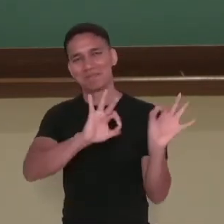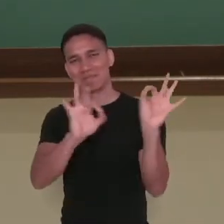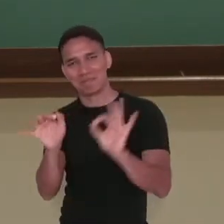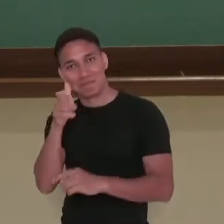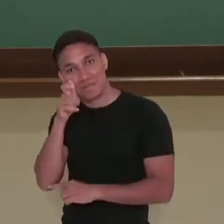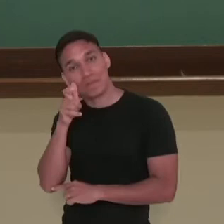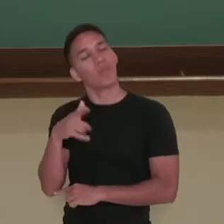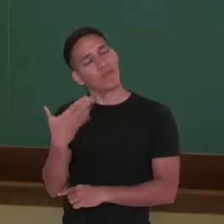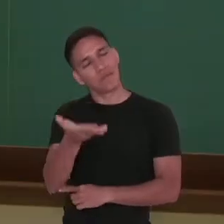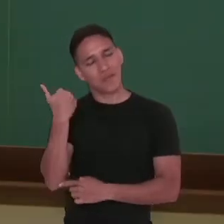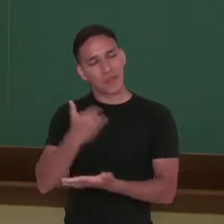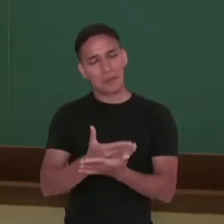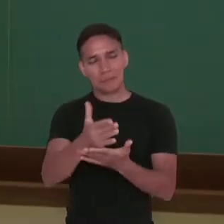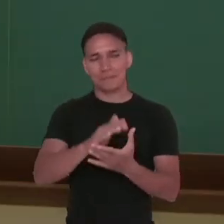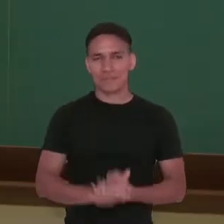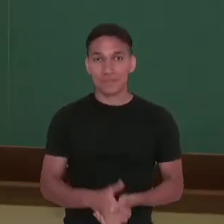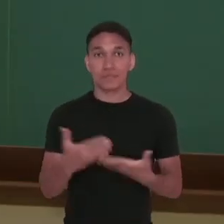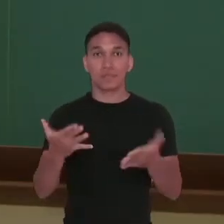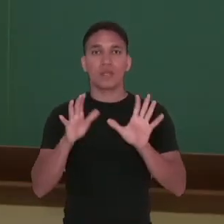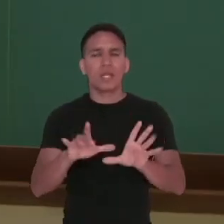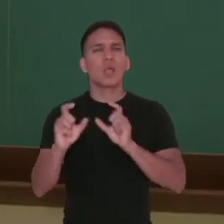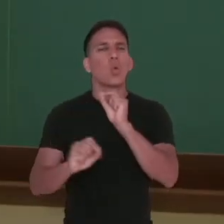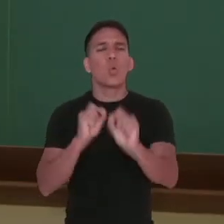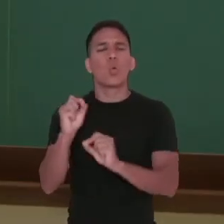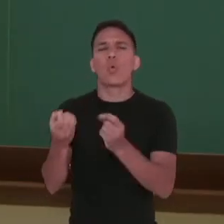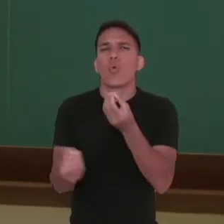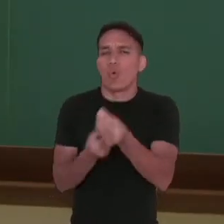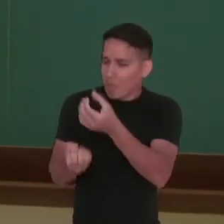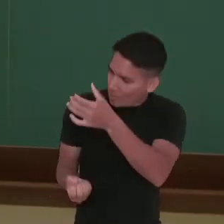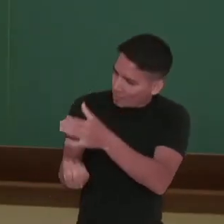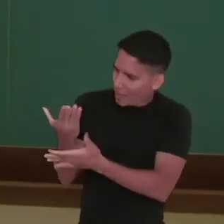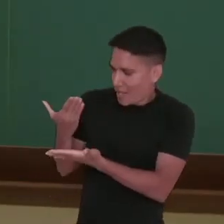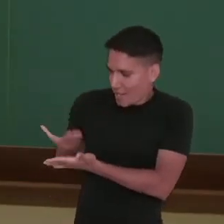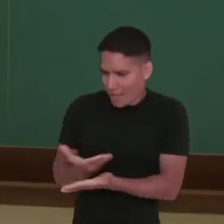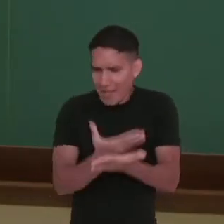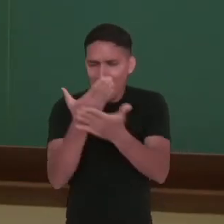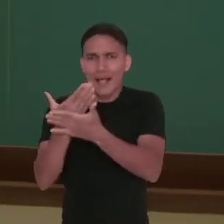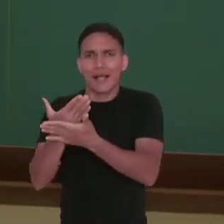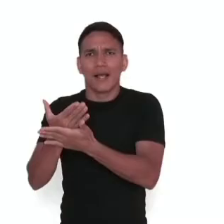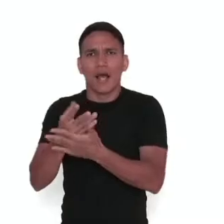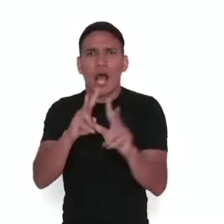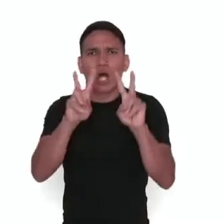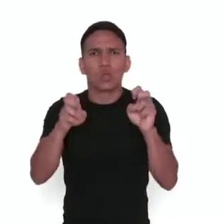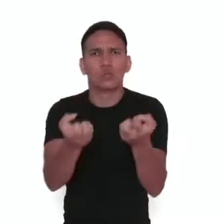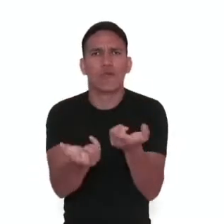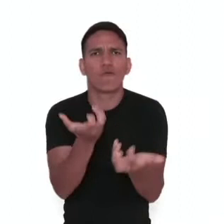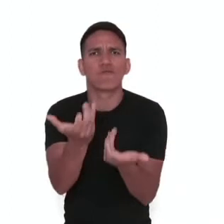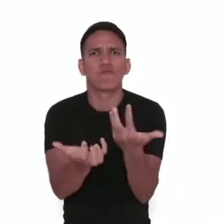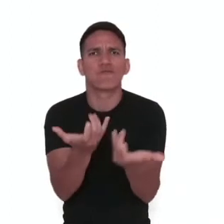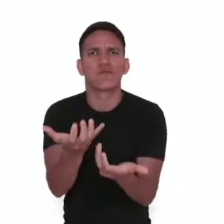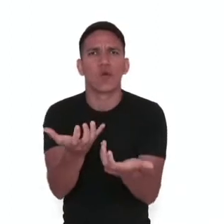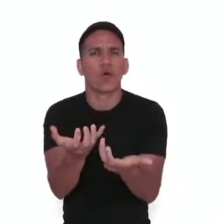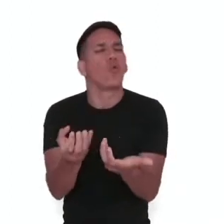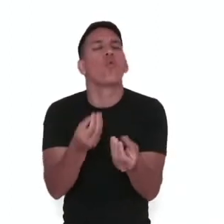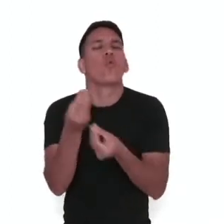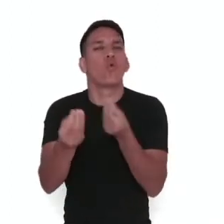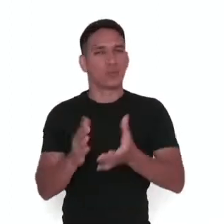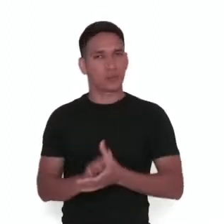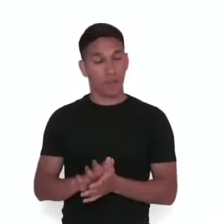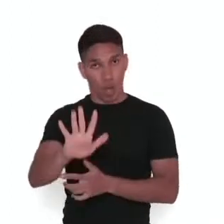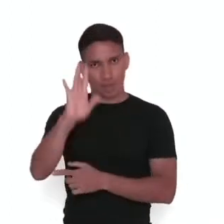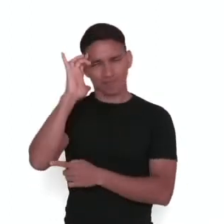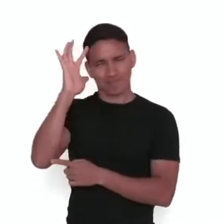Vamos trabalhar? Pessoal, assim, onde nasceu o estudo do fogo? Como começou? Galera, assim,